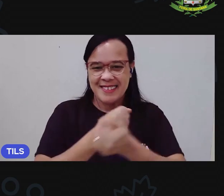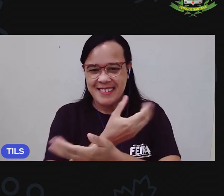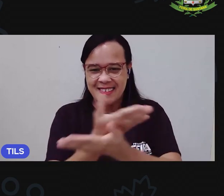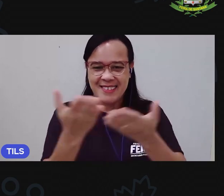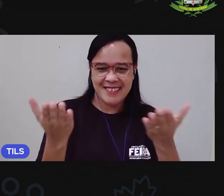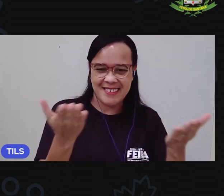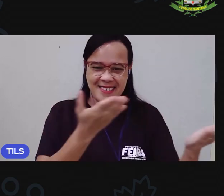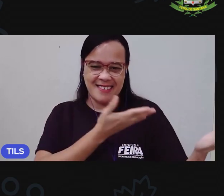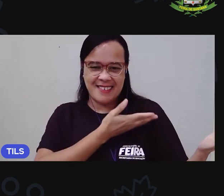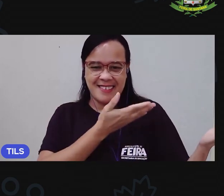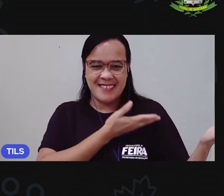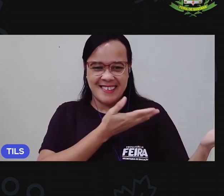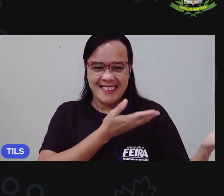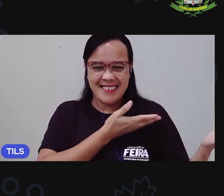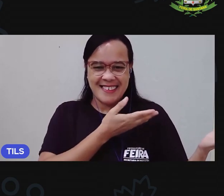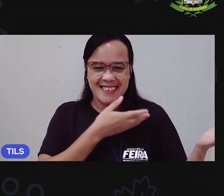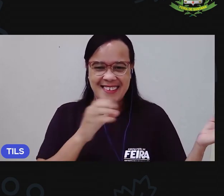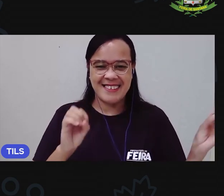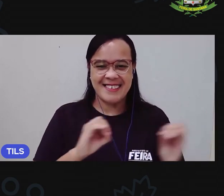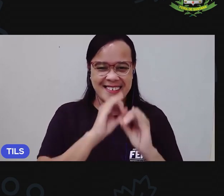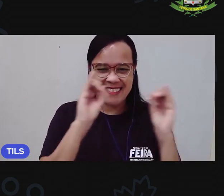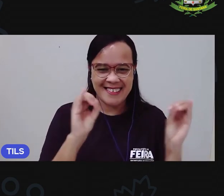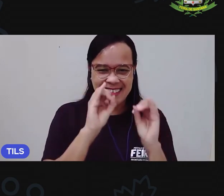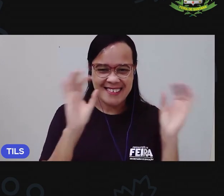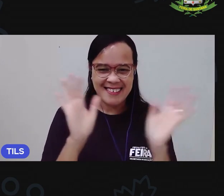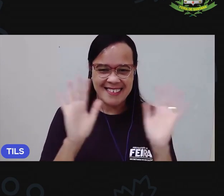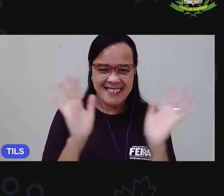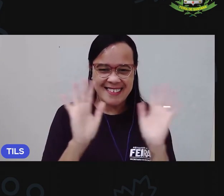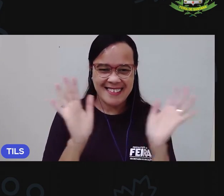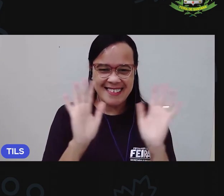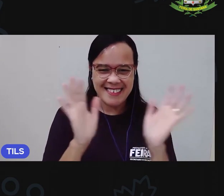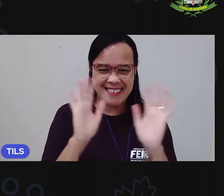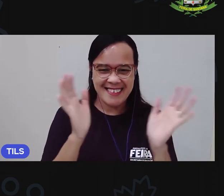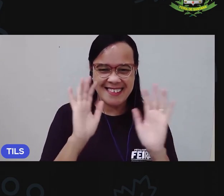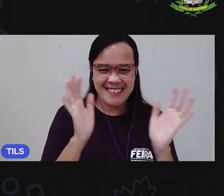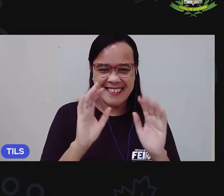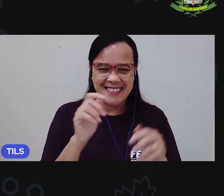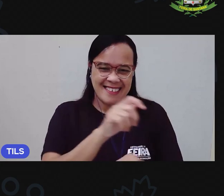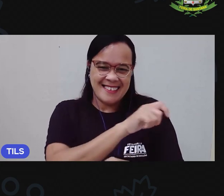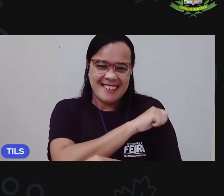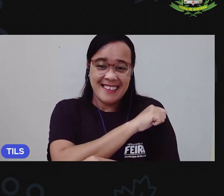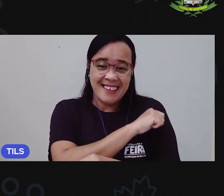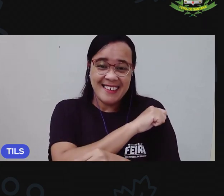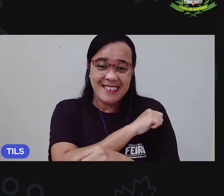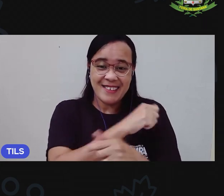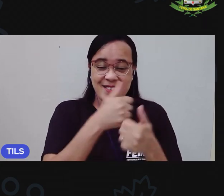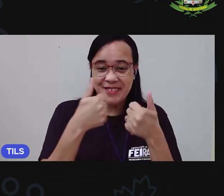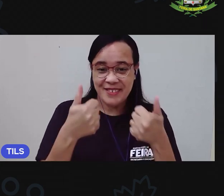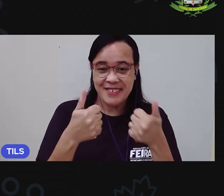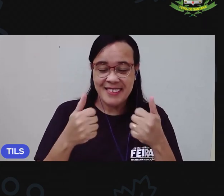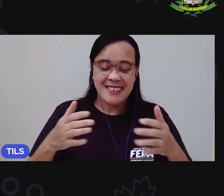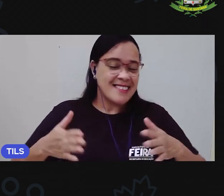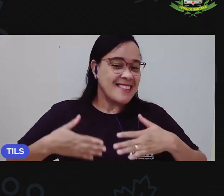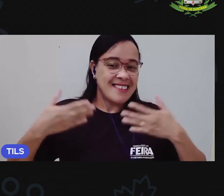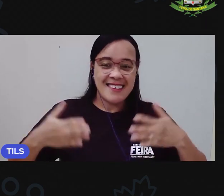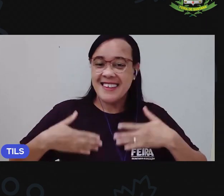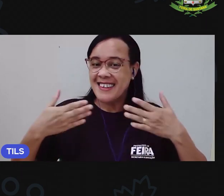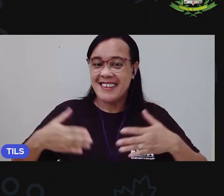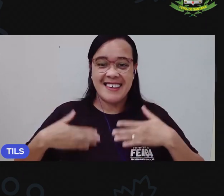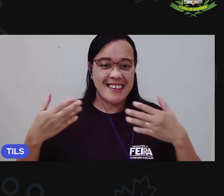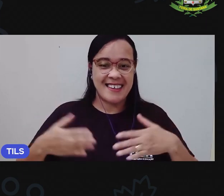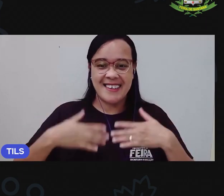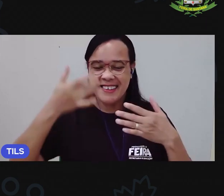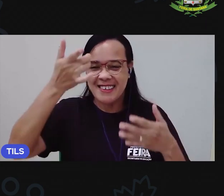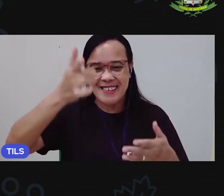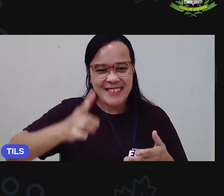você parar você meu amiguinho Olá criança que alegria em receber